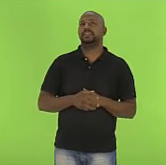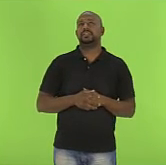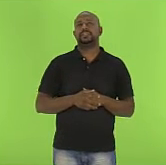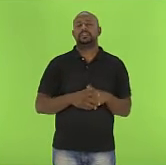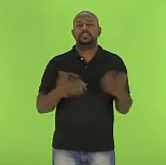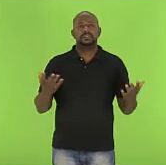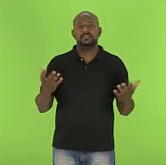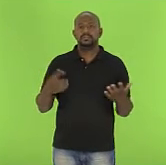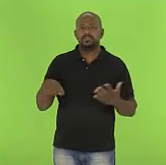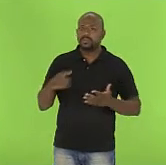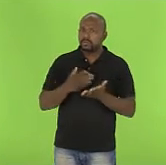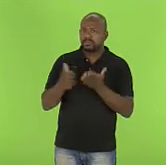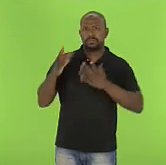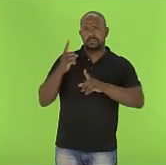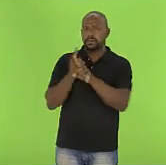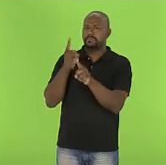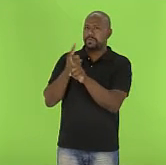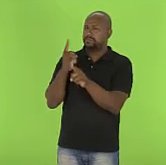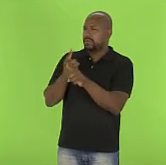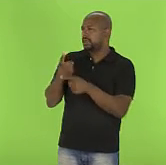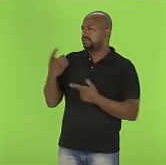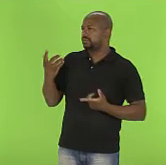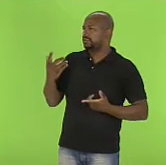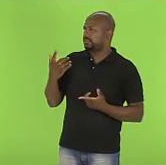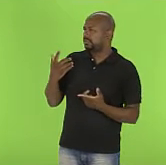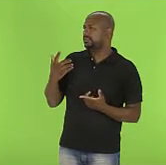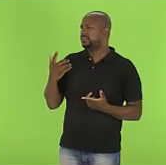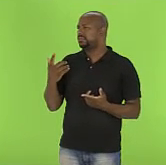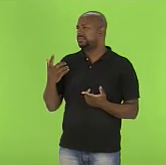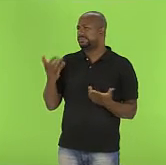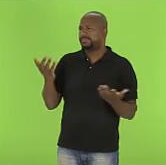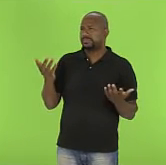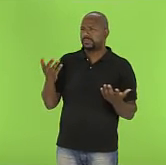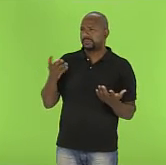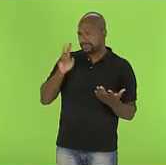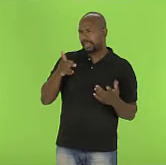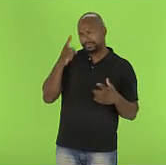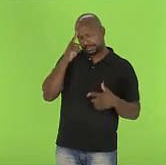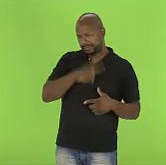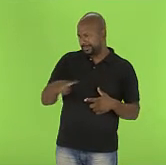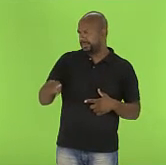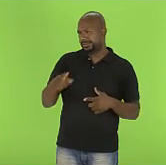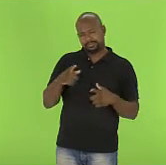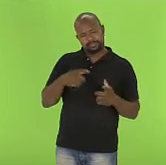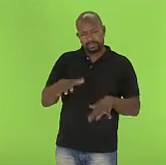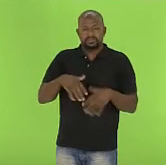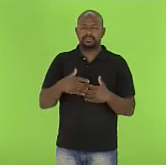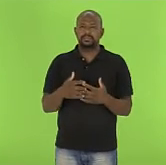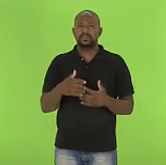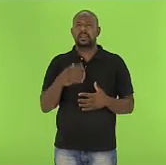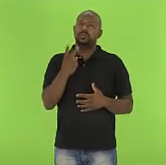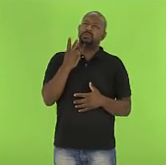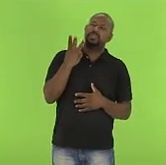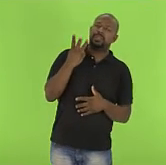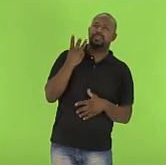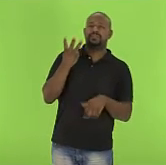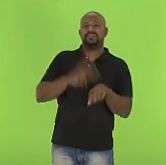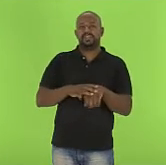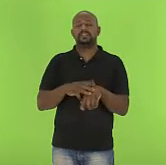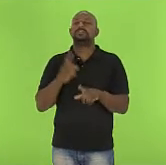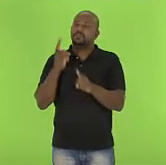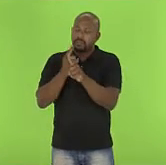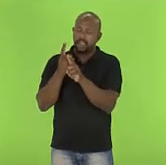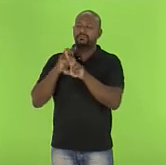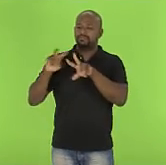E desse dia em diante a gente começou a se encontrar praticamente toda semana. Duas, 3 vezes